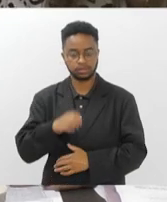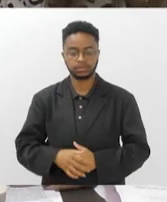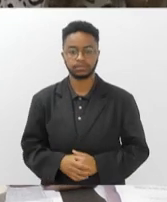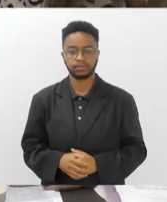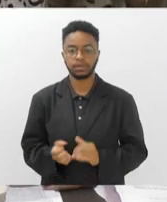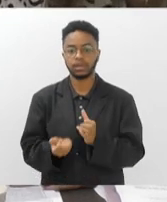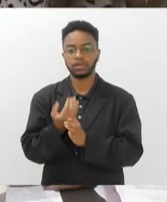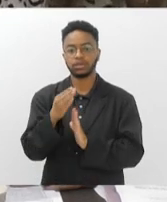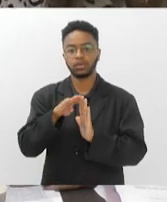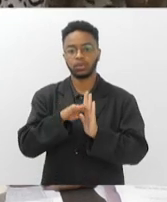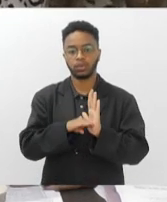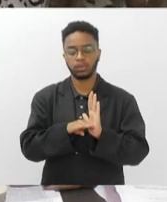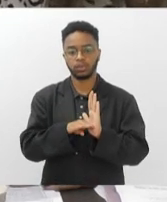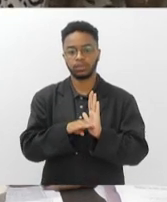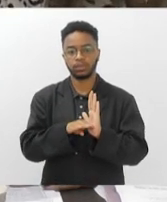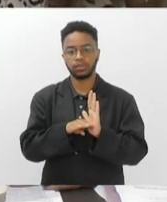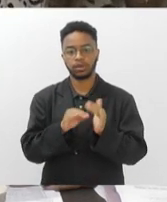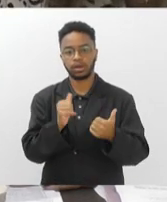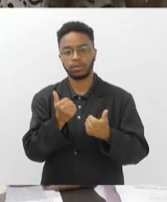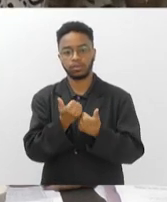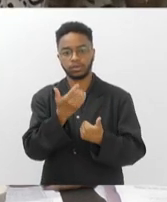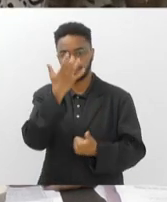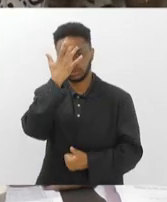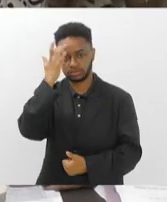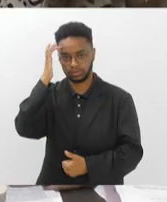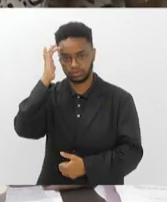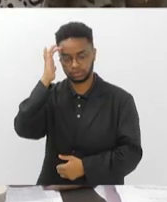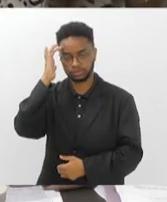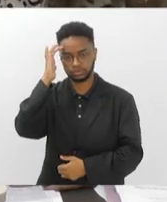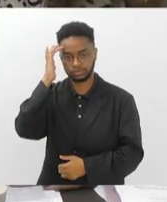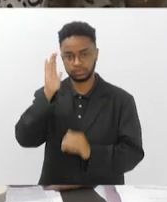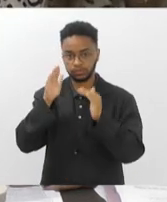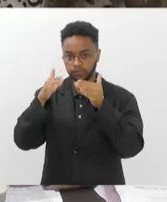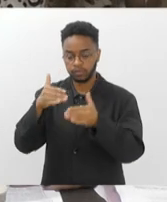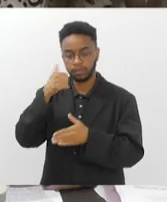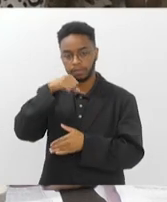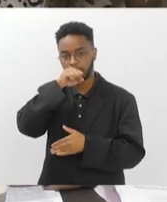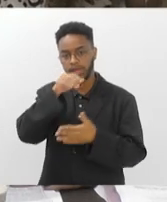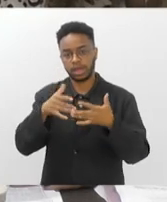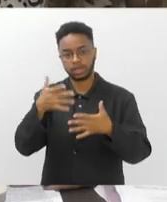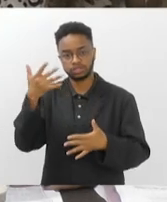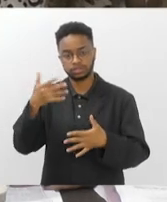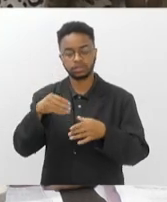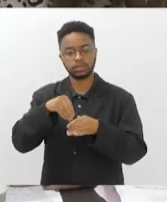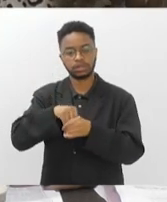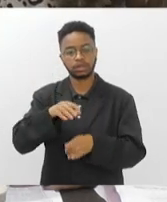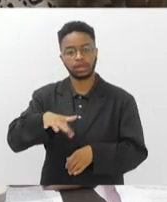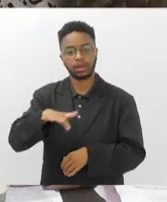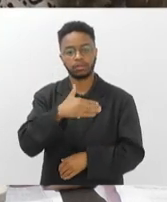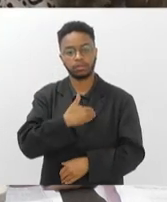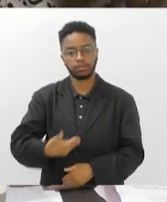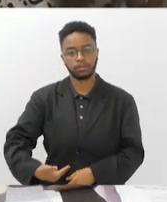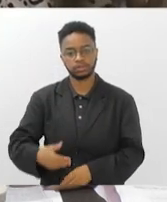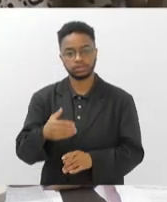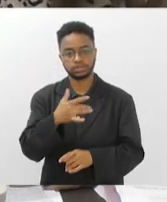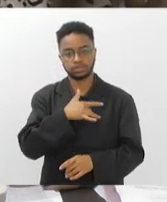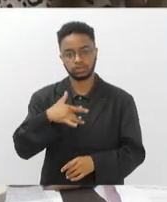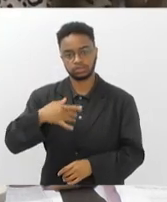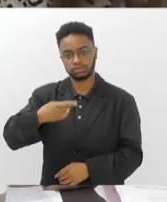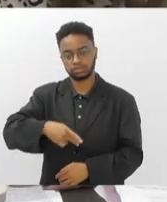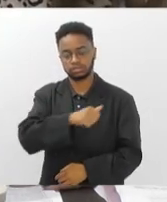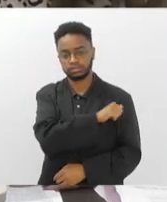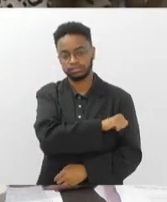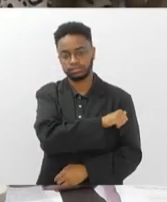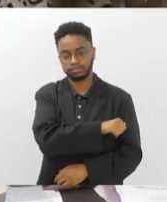cria o programa de apoio à saúde mental para mães atípicas nos estabelecimentos públicos de saúde do Estado do Rio